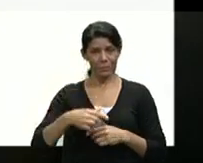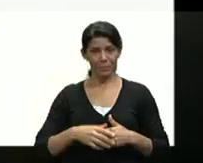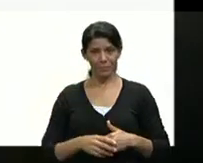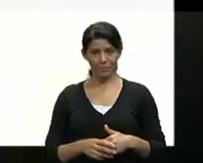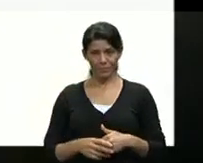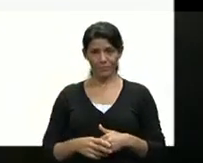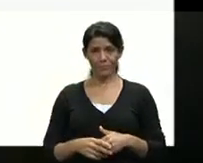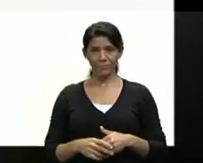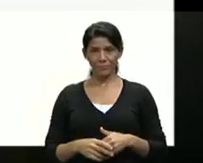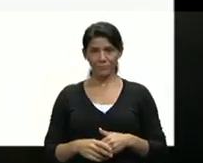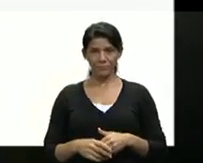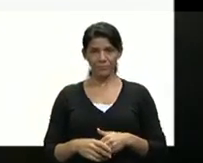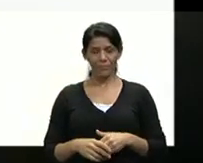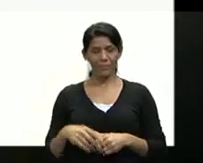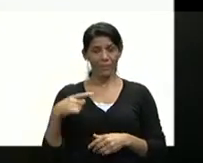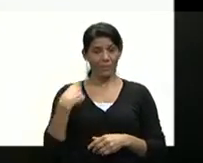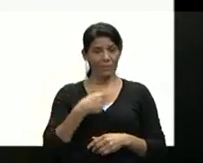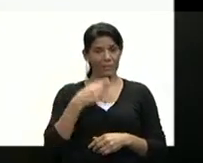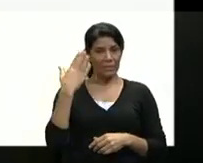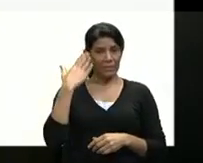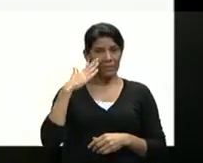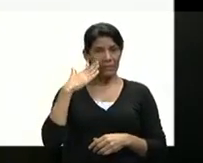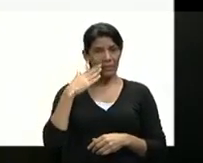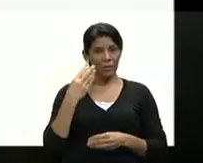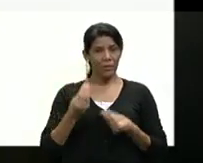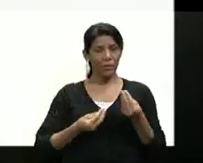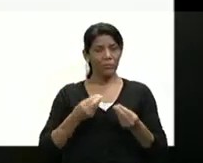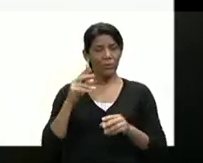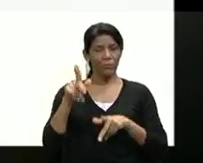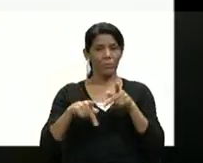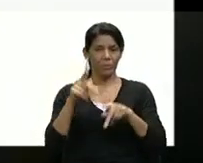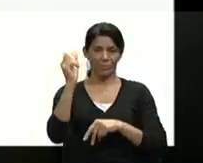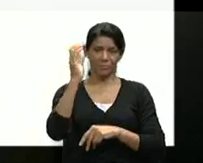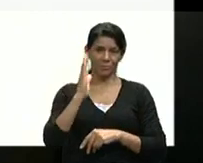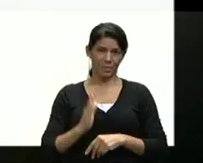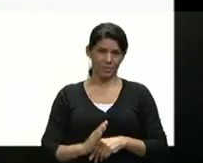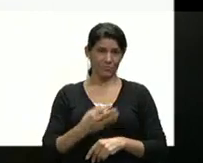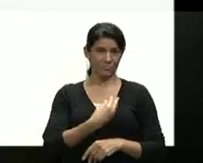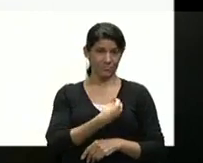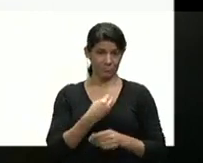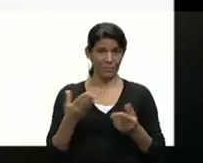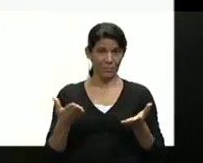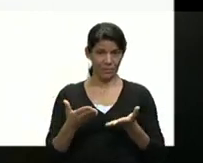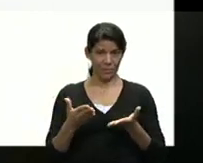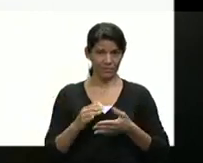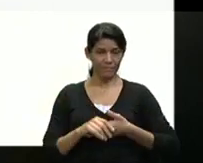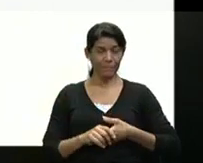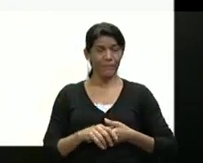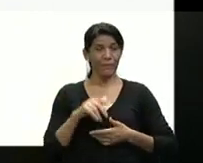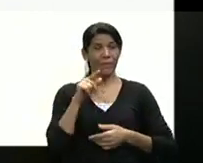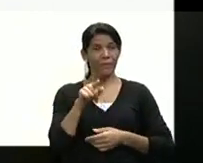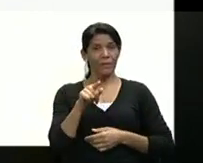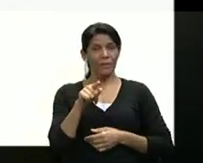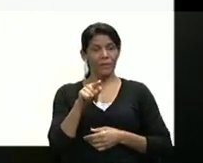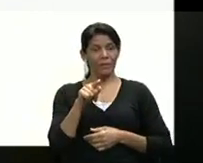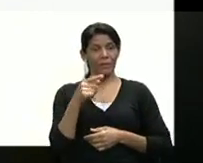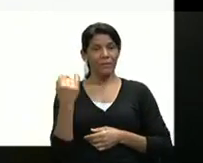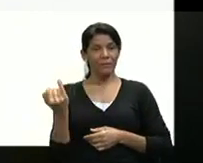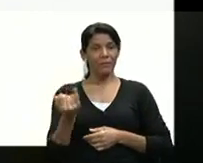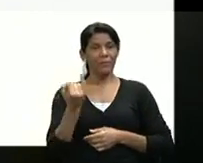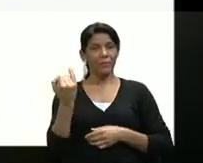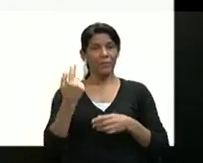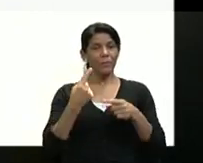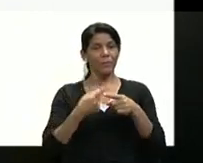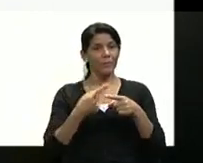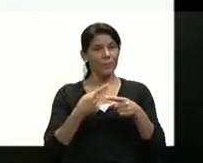gente entender como está a população do Brasil atualmente. Esse item aqui é importante porque